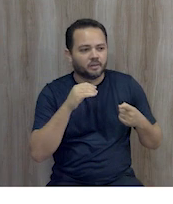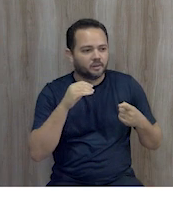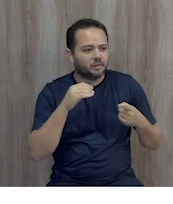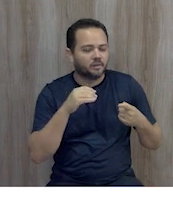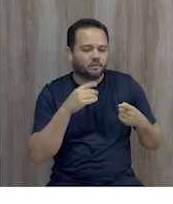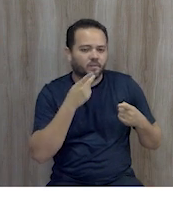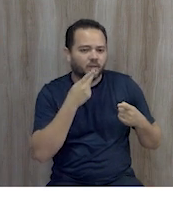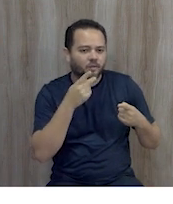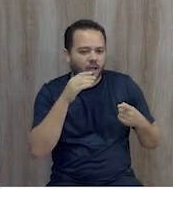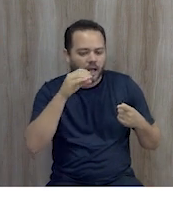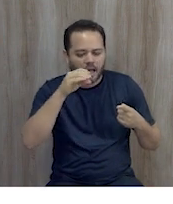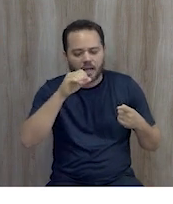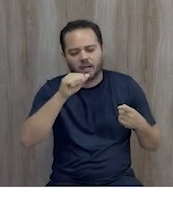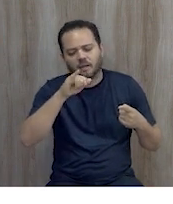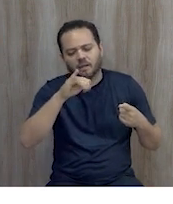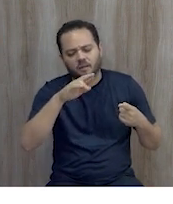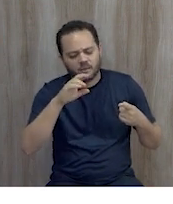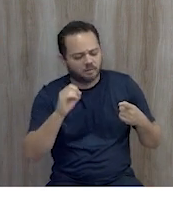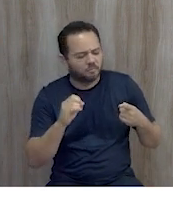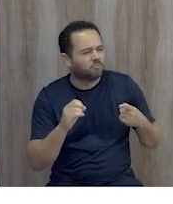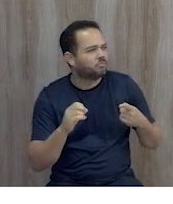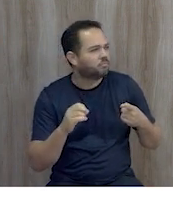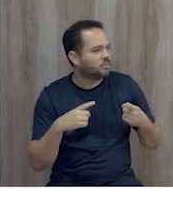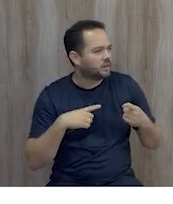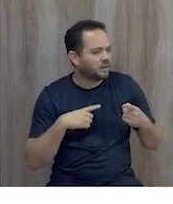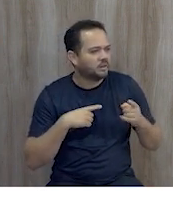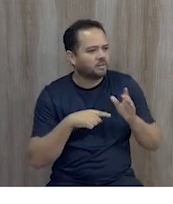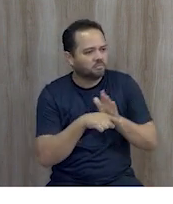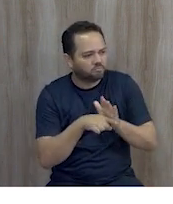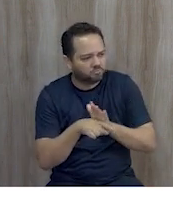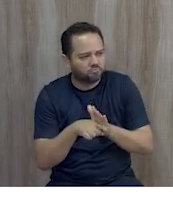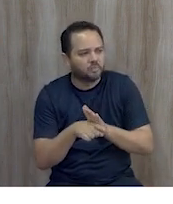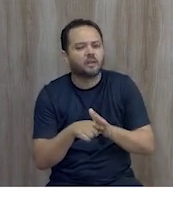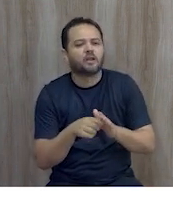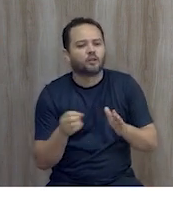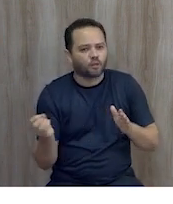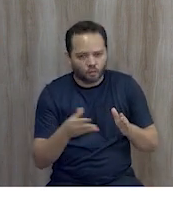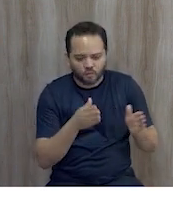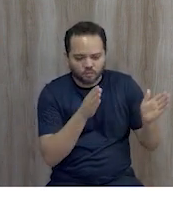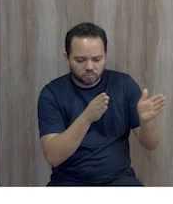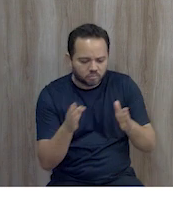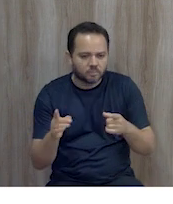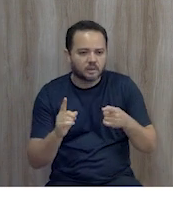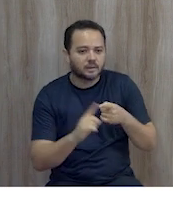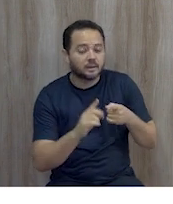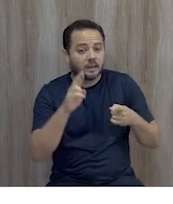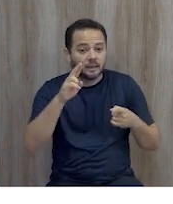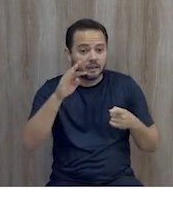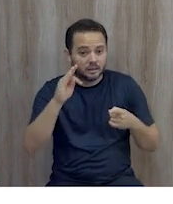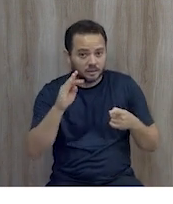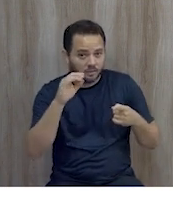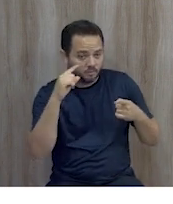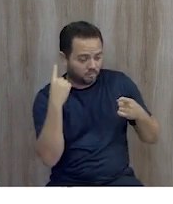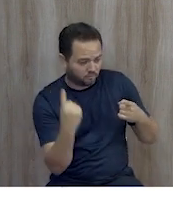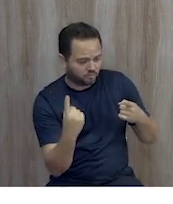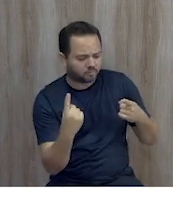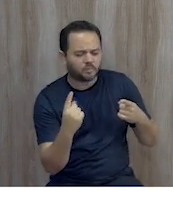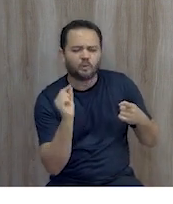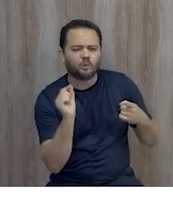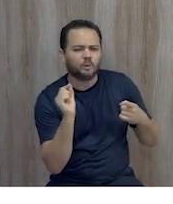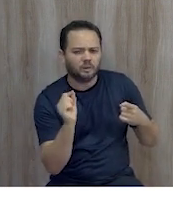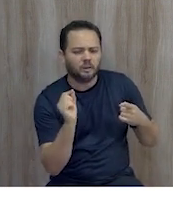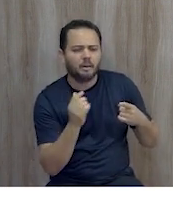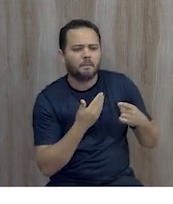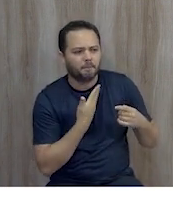última classificação que a gente teve, de acordo com a nova classificação das doenças periodontais, RT1, seria a